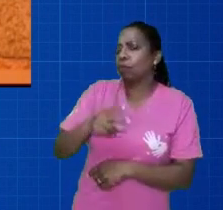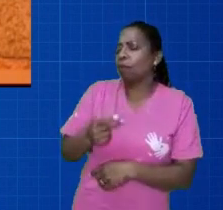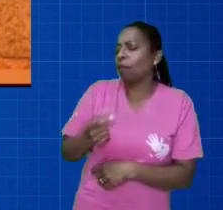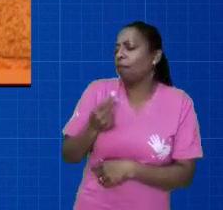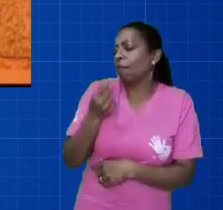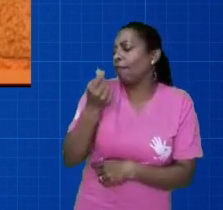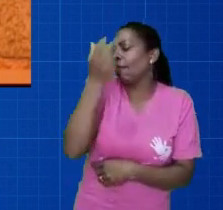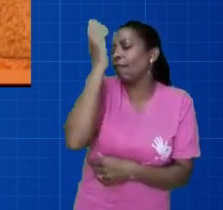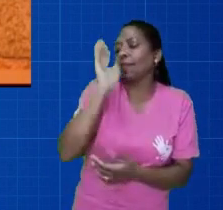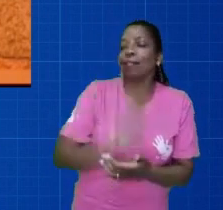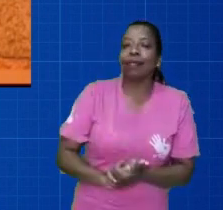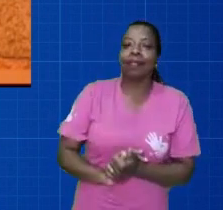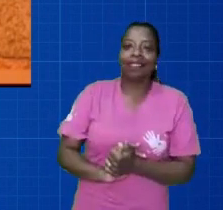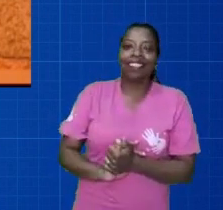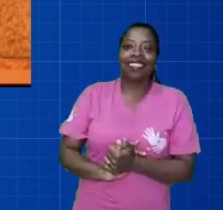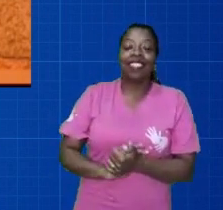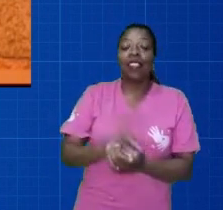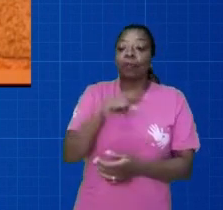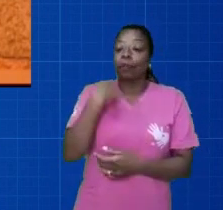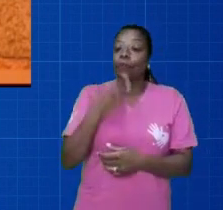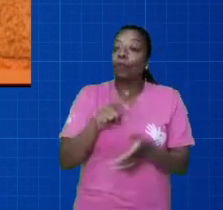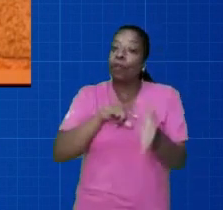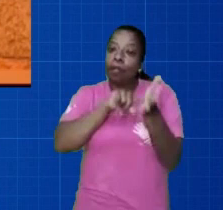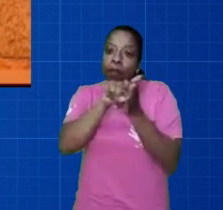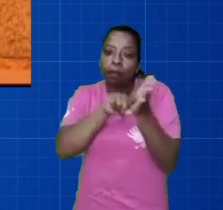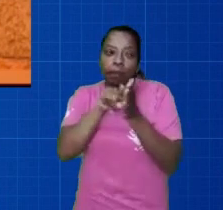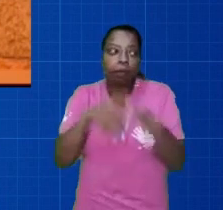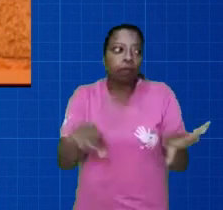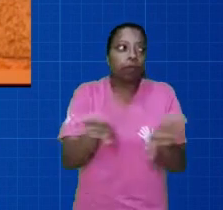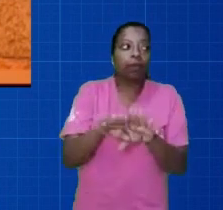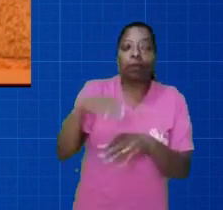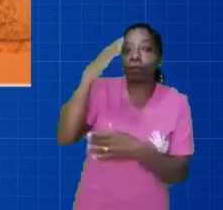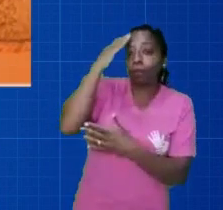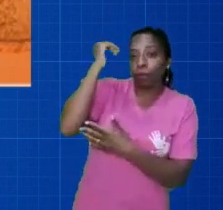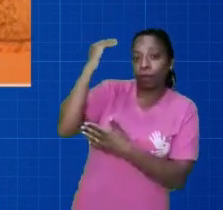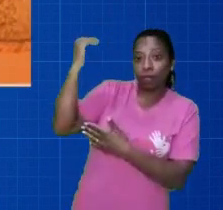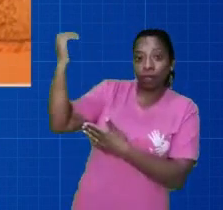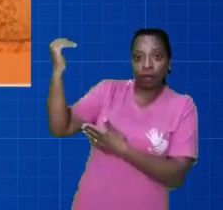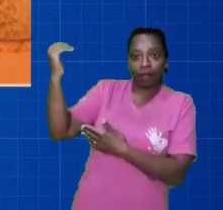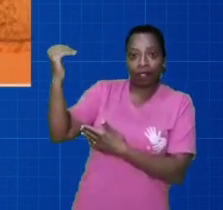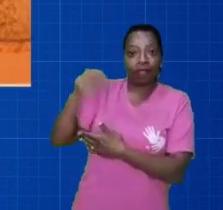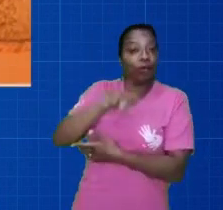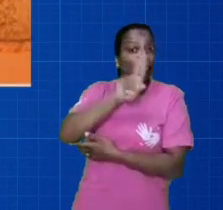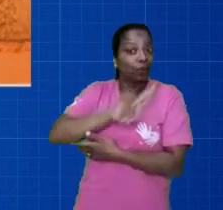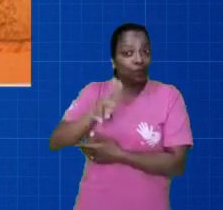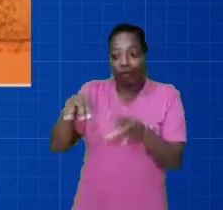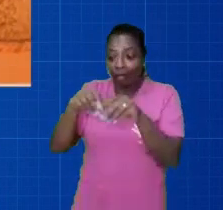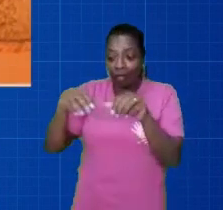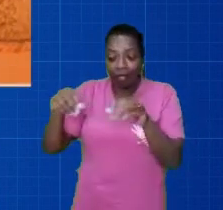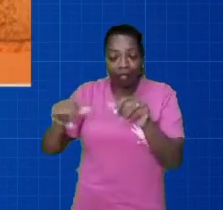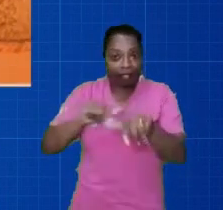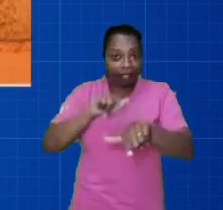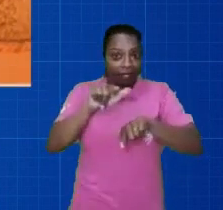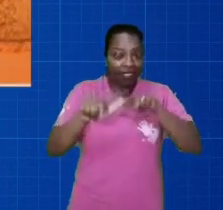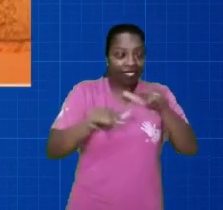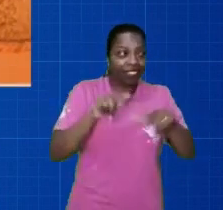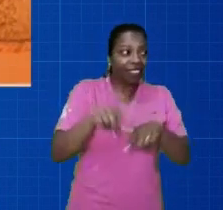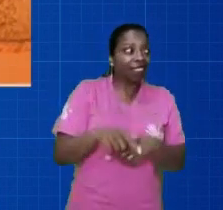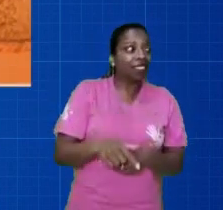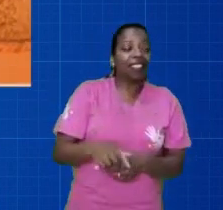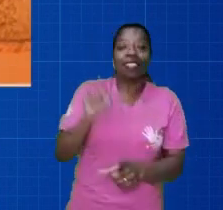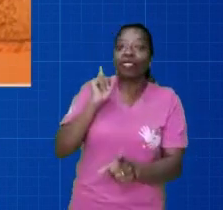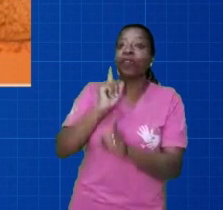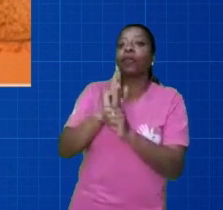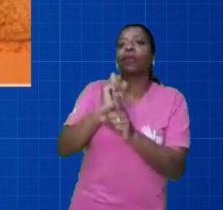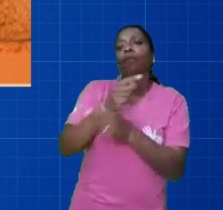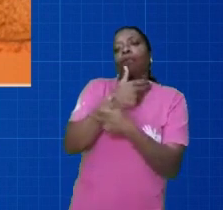muito tempo. Então, nós vamos pesquisar quais são os artistas que também usam terra nos seus trabalhos. E foi